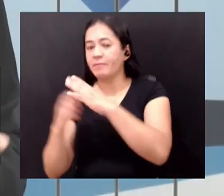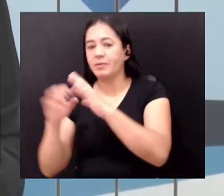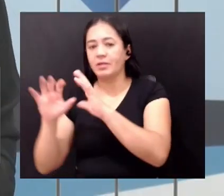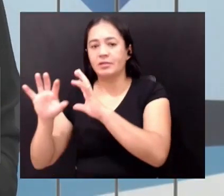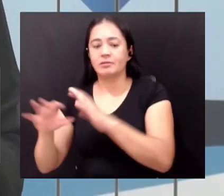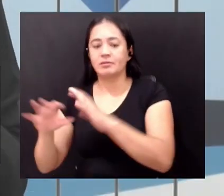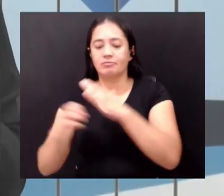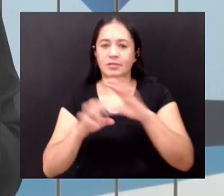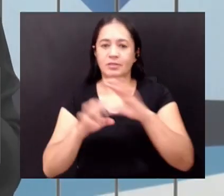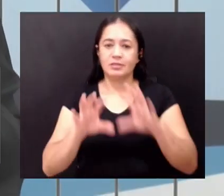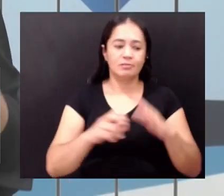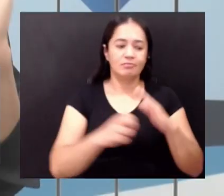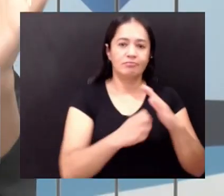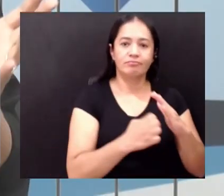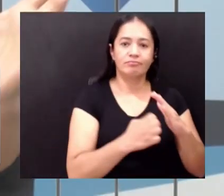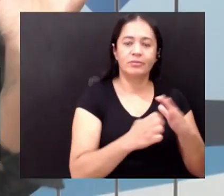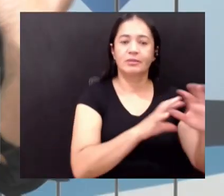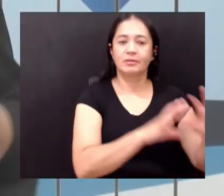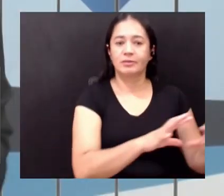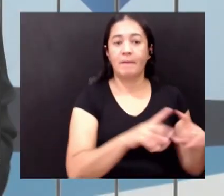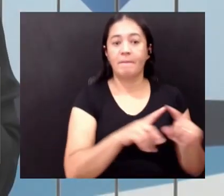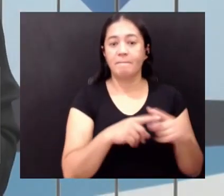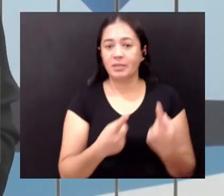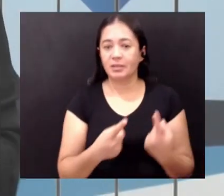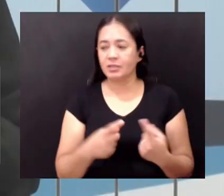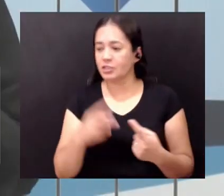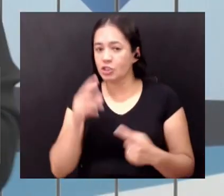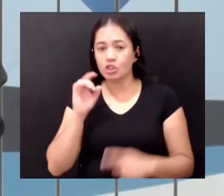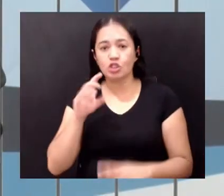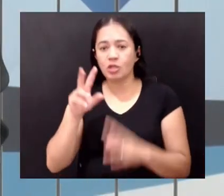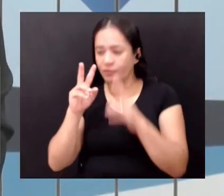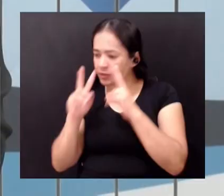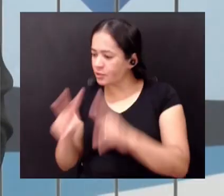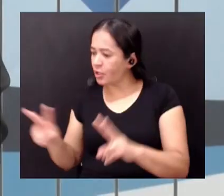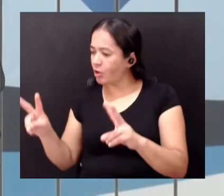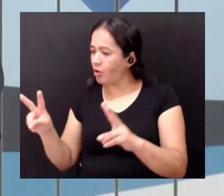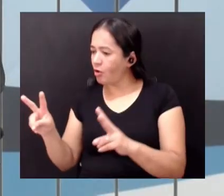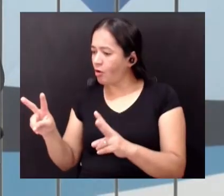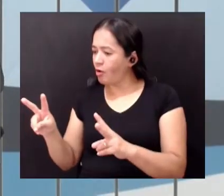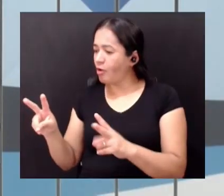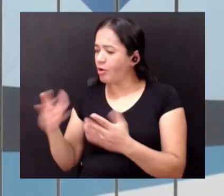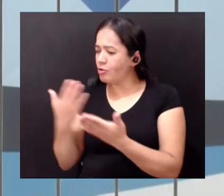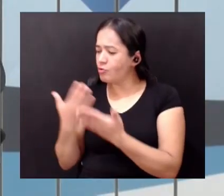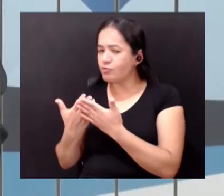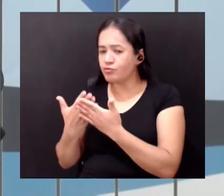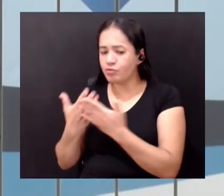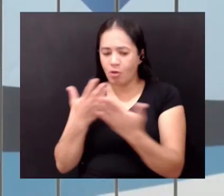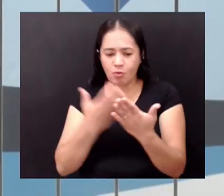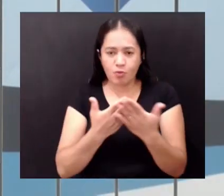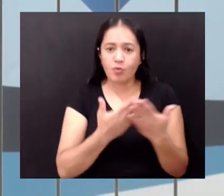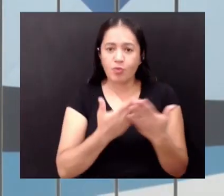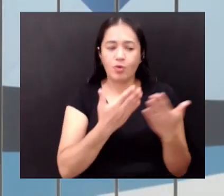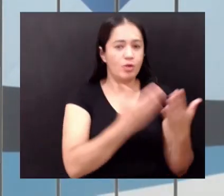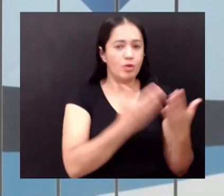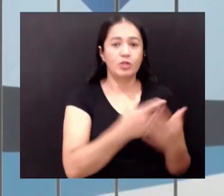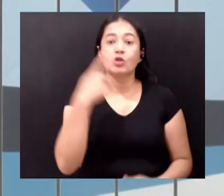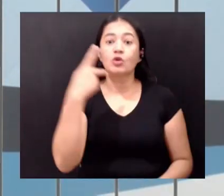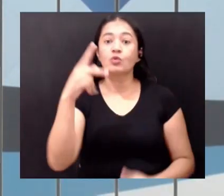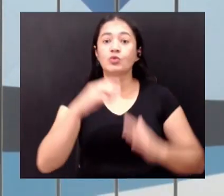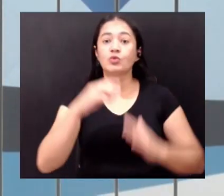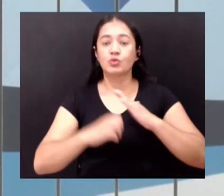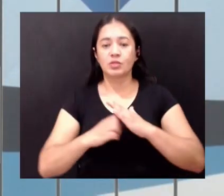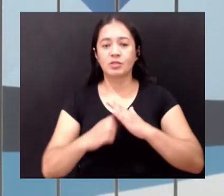como benchmarking, mas antes trazer todas essas referências, estudar o seu ambiente, o seu objetivo e estruturar uma estratégia a partir